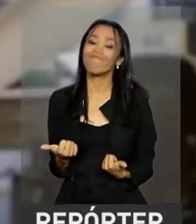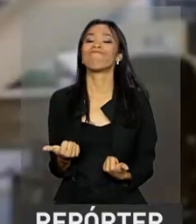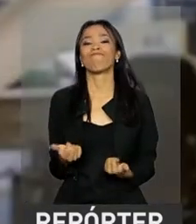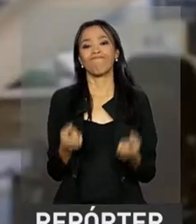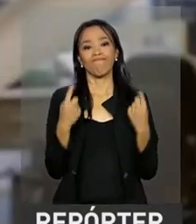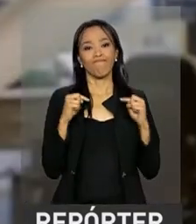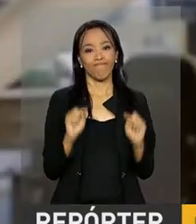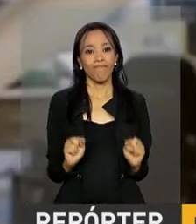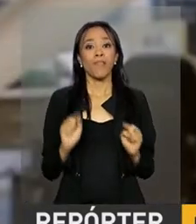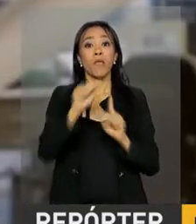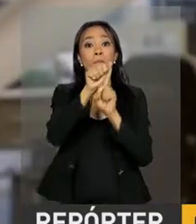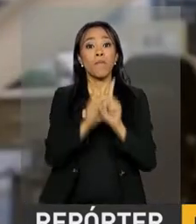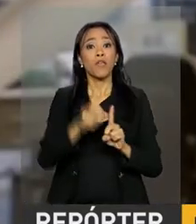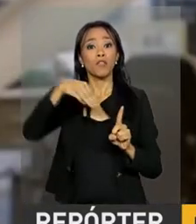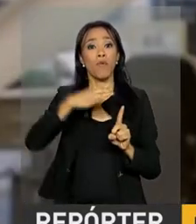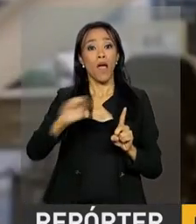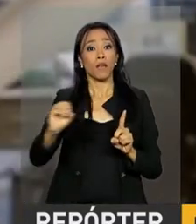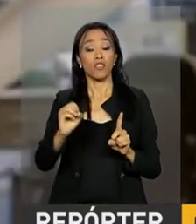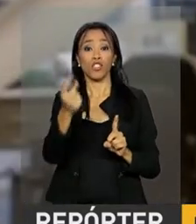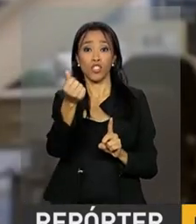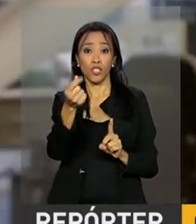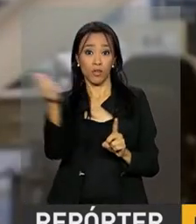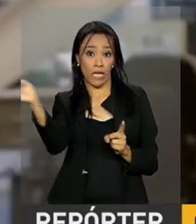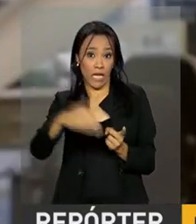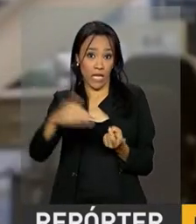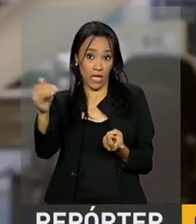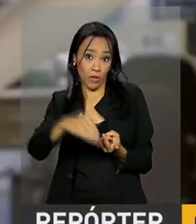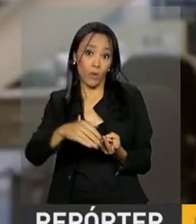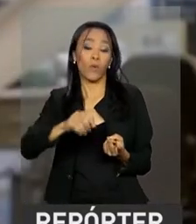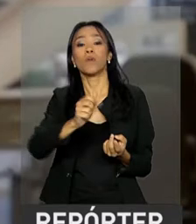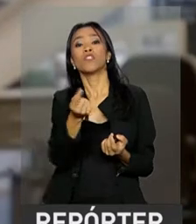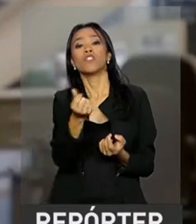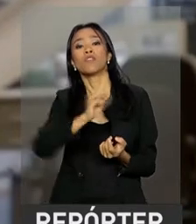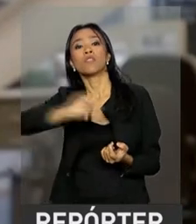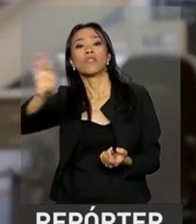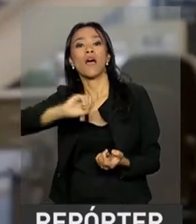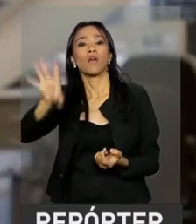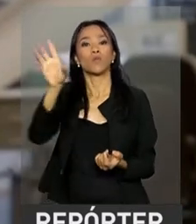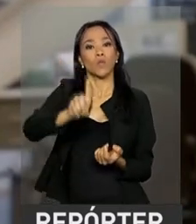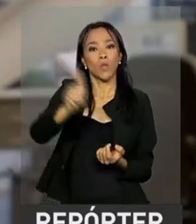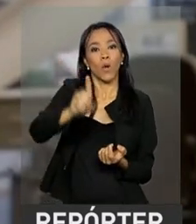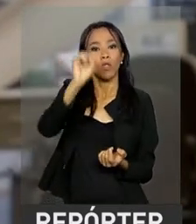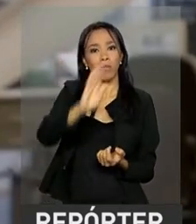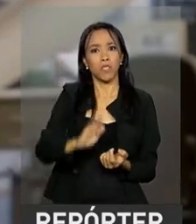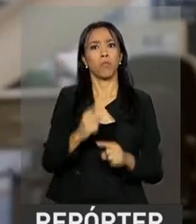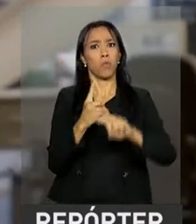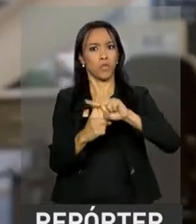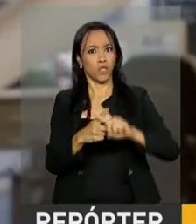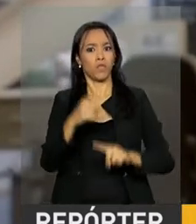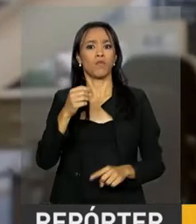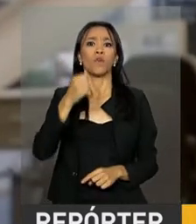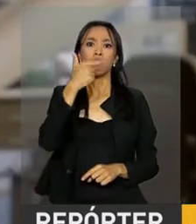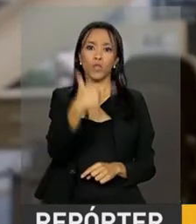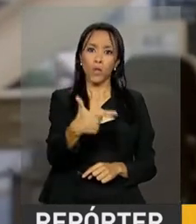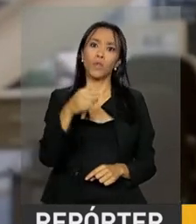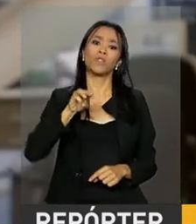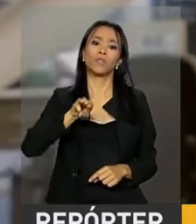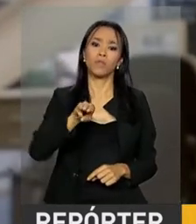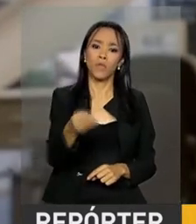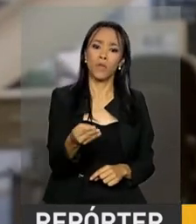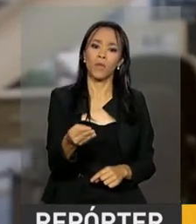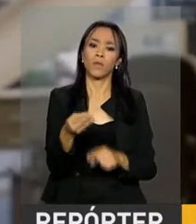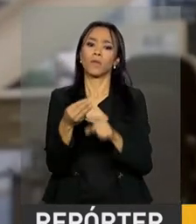olha só no mês de março a diferença entre a entrada ea saída de dólares no brasil fechou com saldo positivo de 2 bilhões 870 milhões de